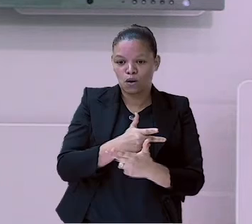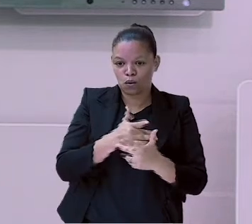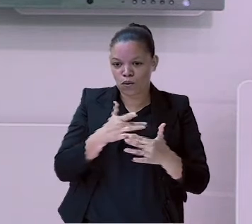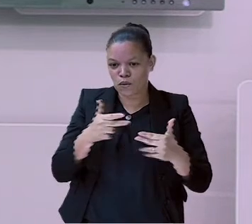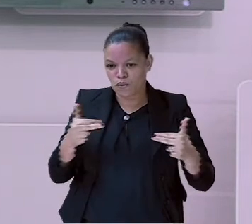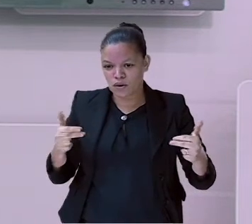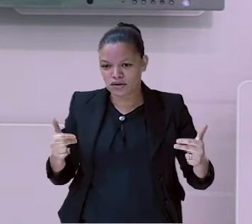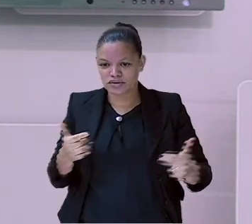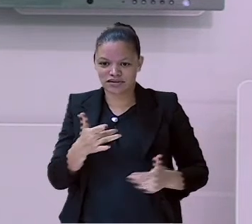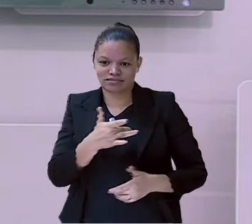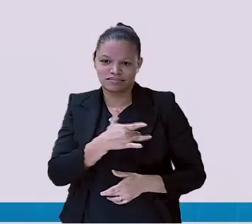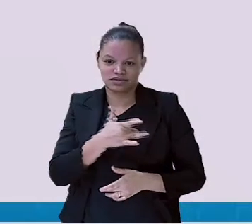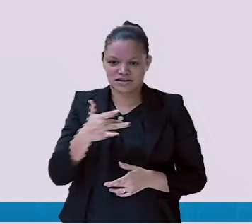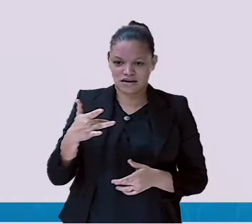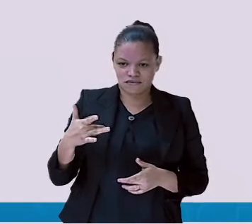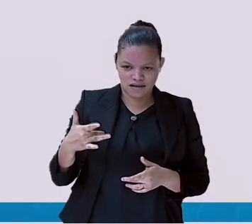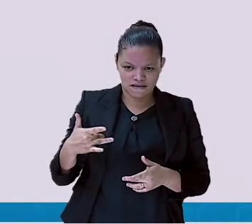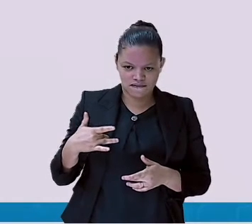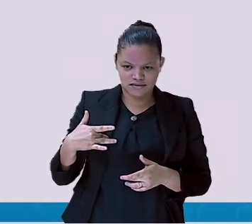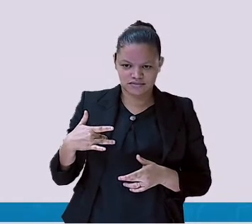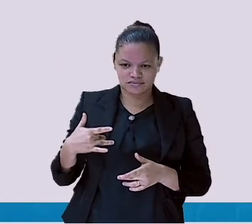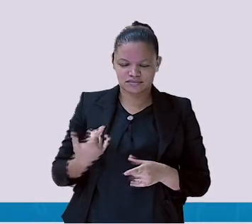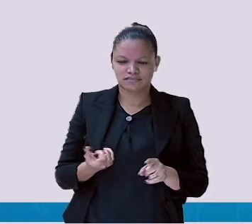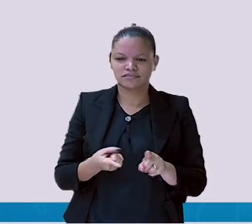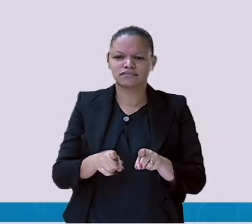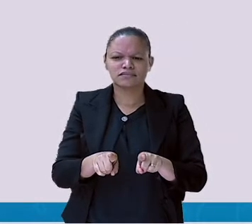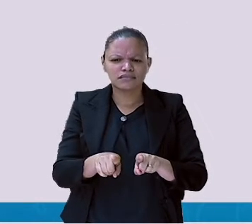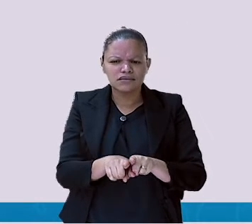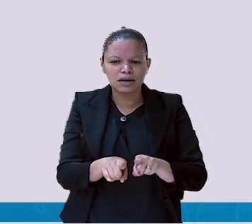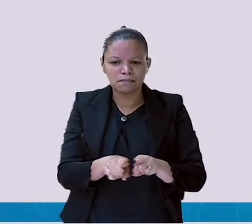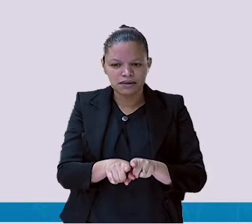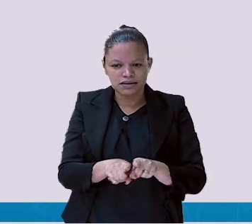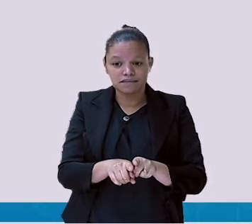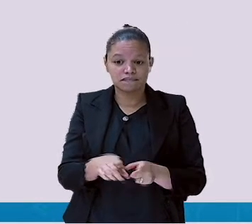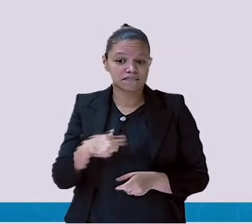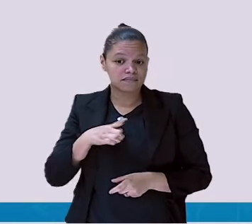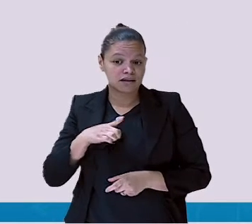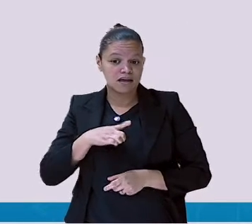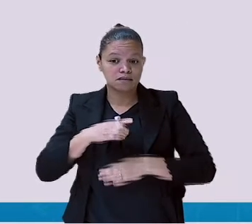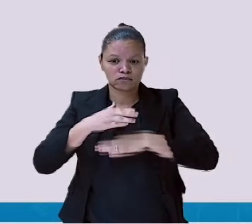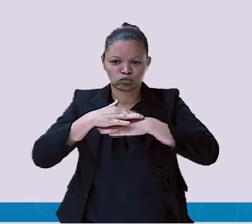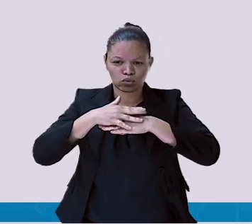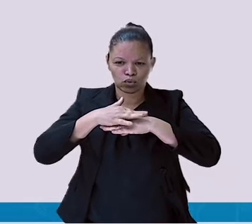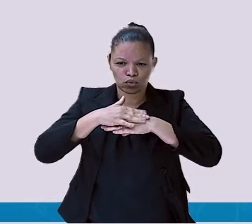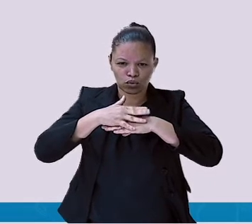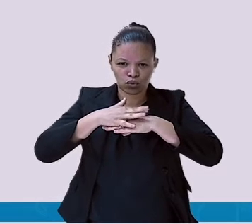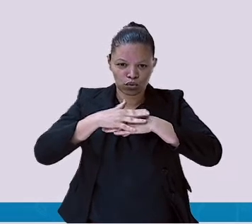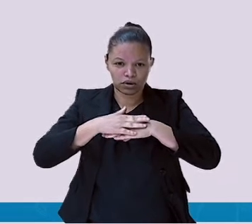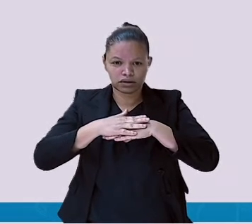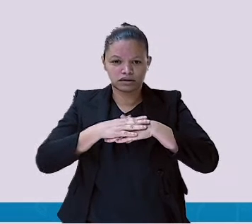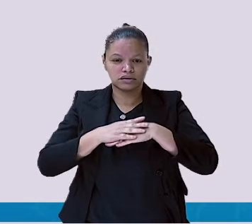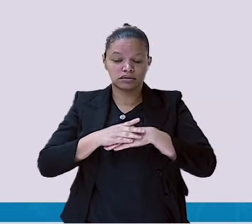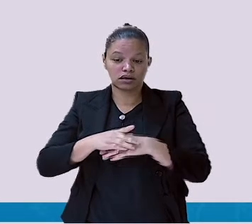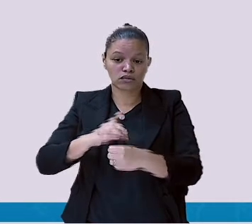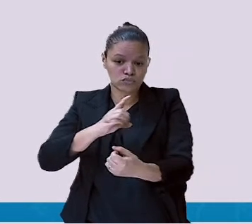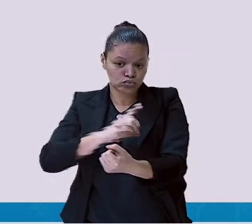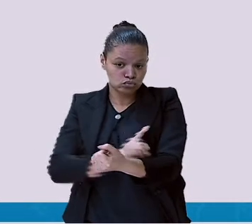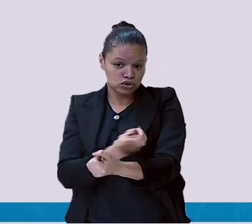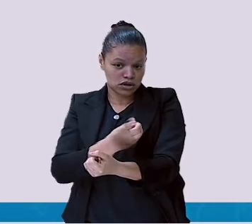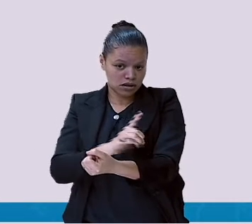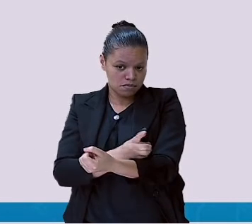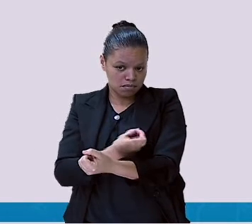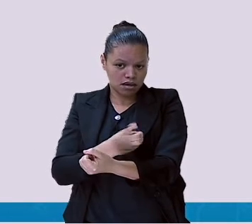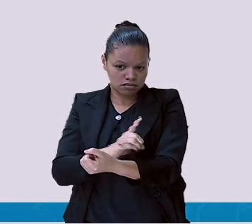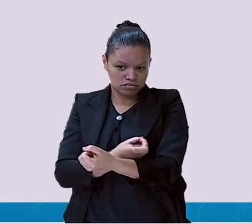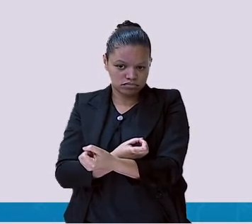E o diabetes? Também acontece por má alimentação. Então, o diabetes é uma doença